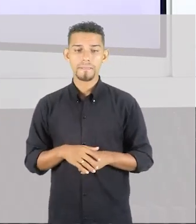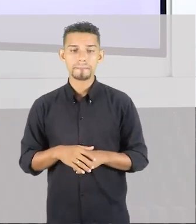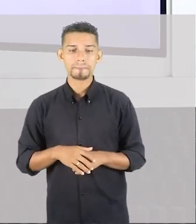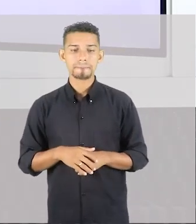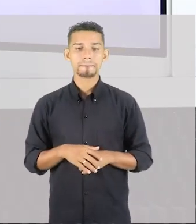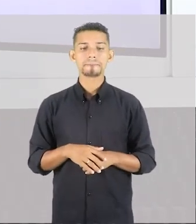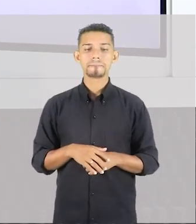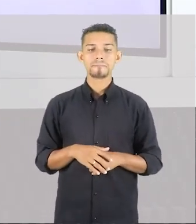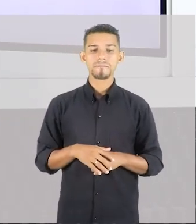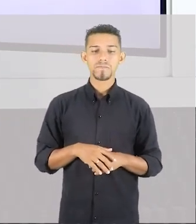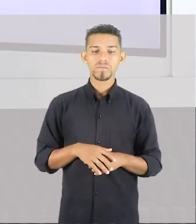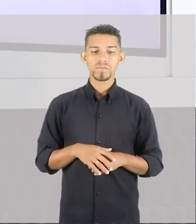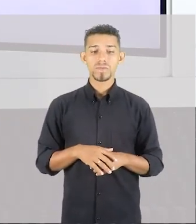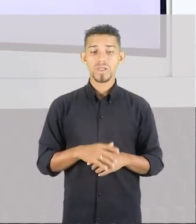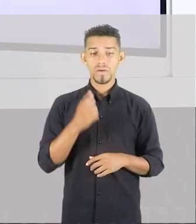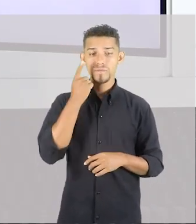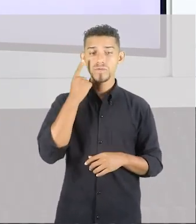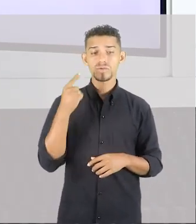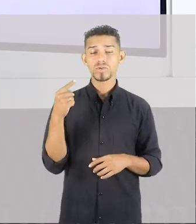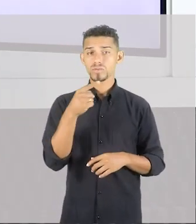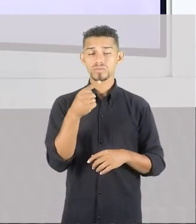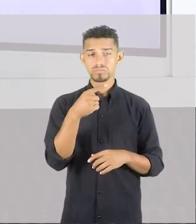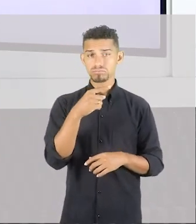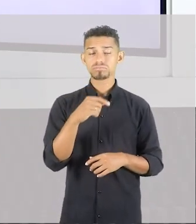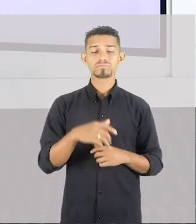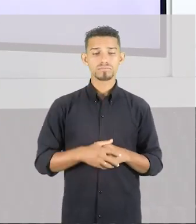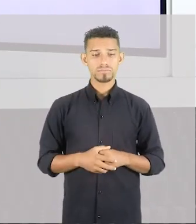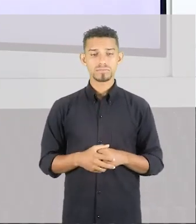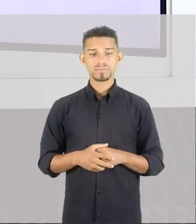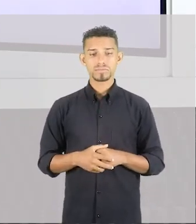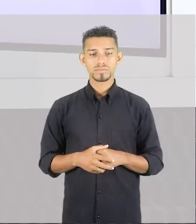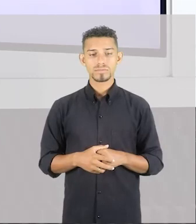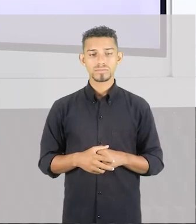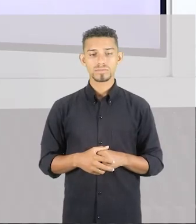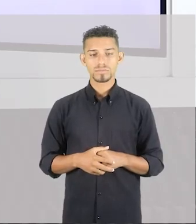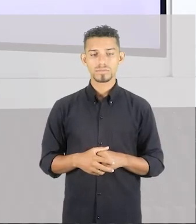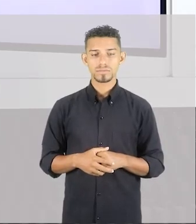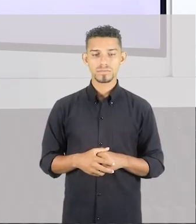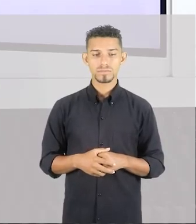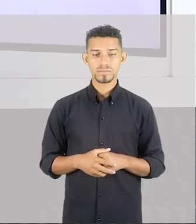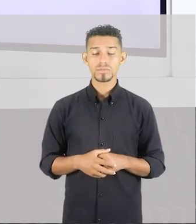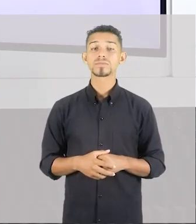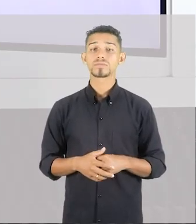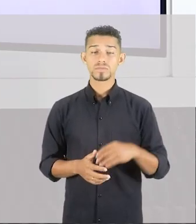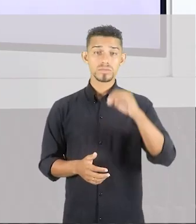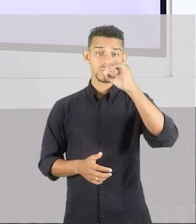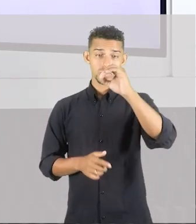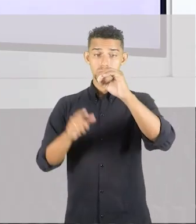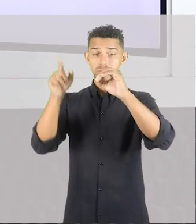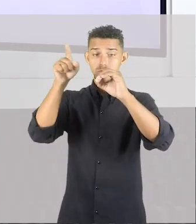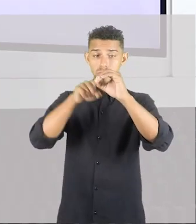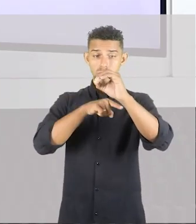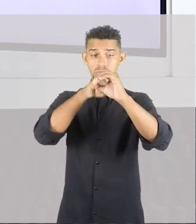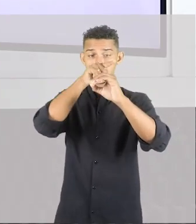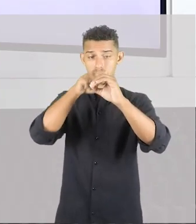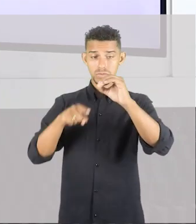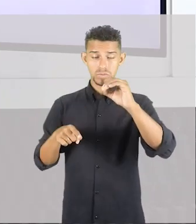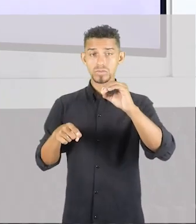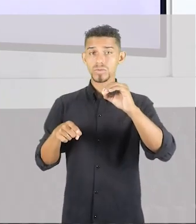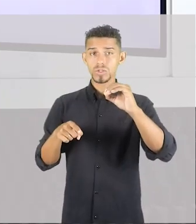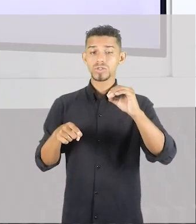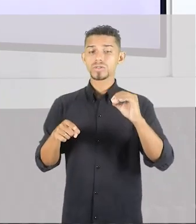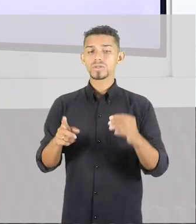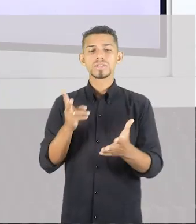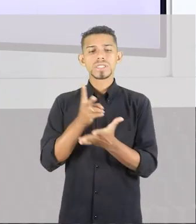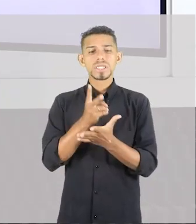no plano do papel, eu vou olhar só para essas peninhas aqui, ó. E essas peninhas vão ser um xizinho. Então toda vez que esse desenho